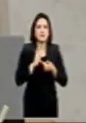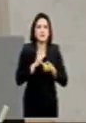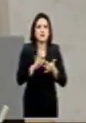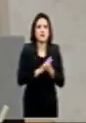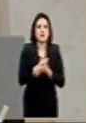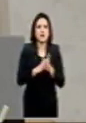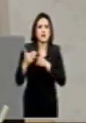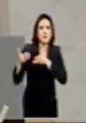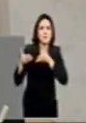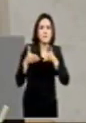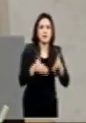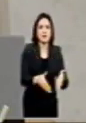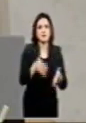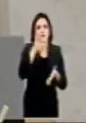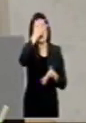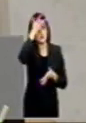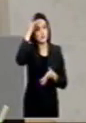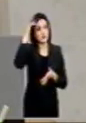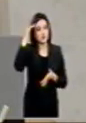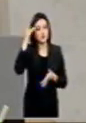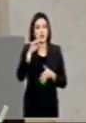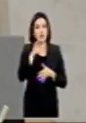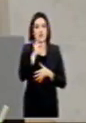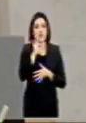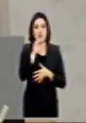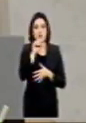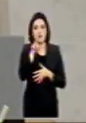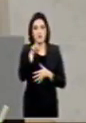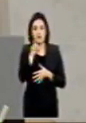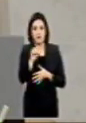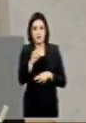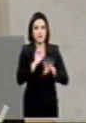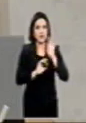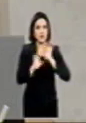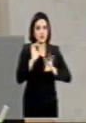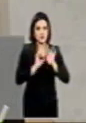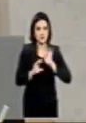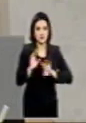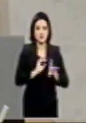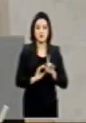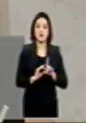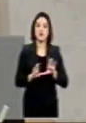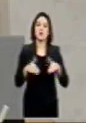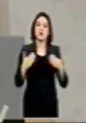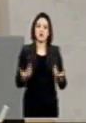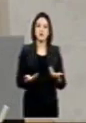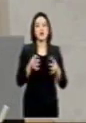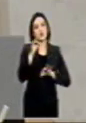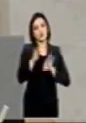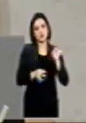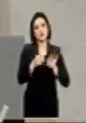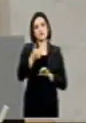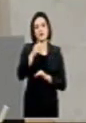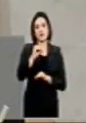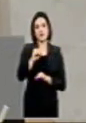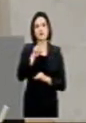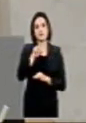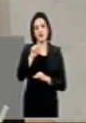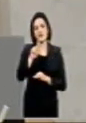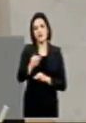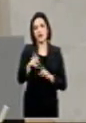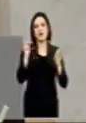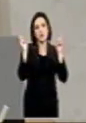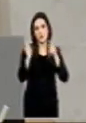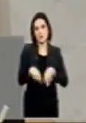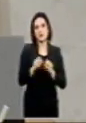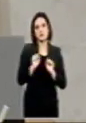qualquer pessoa com foro por prerrogativa de função nesta Corte, o juízo da 10ª Vara era o competente